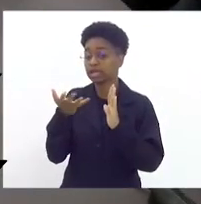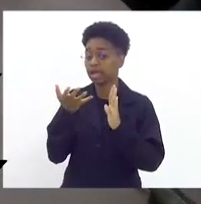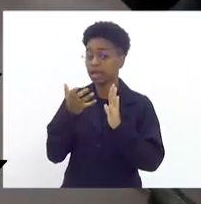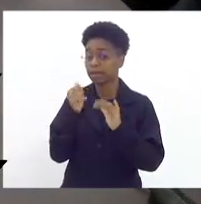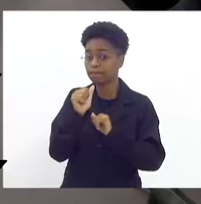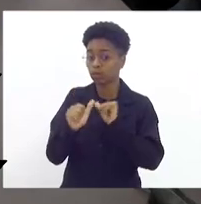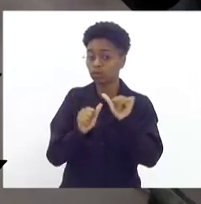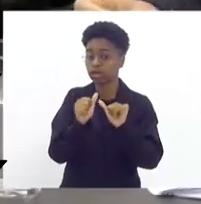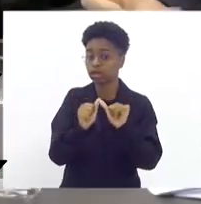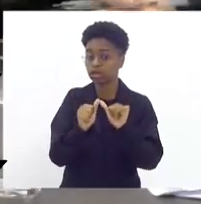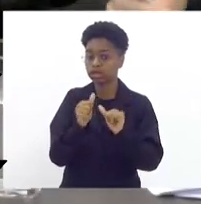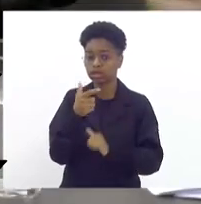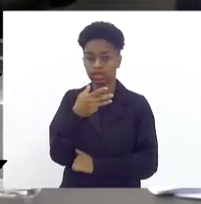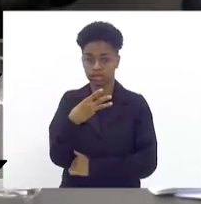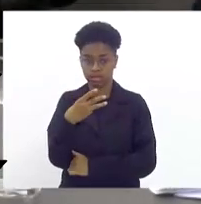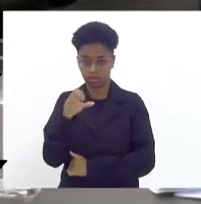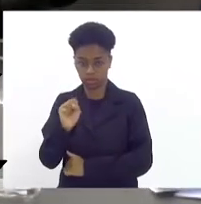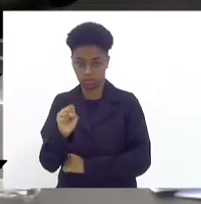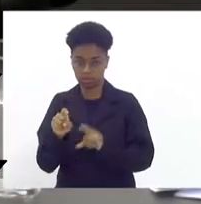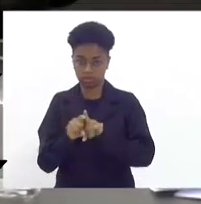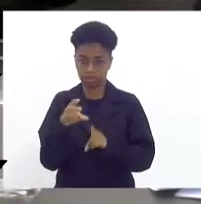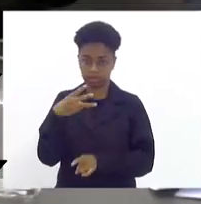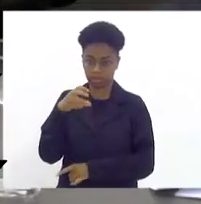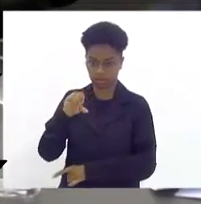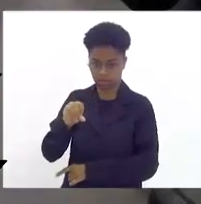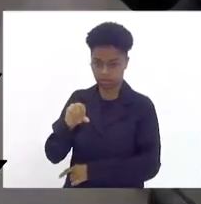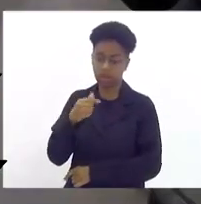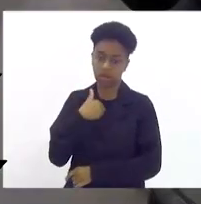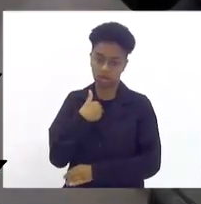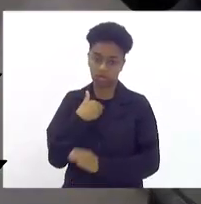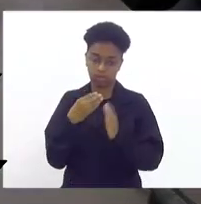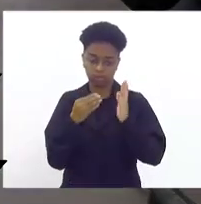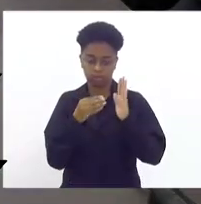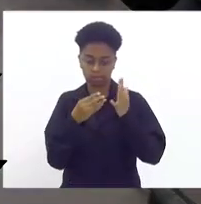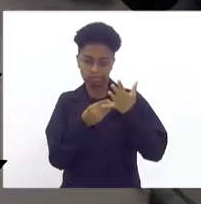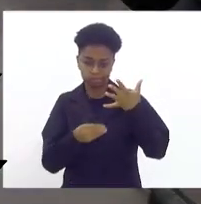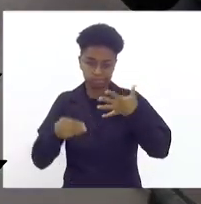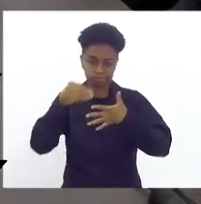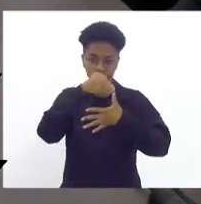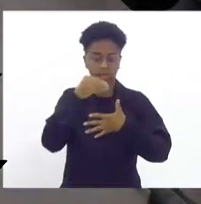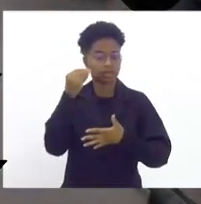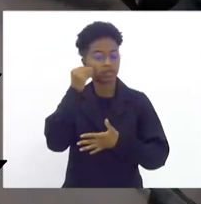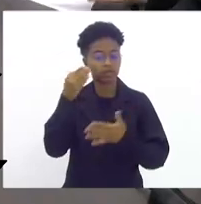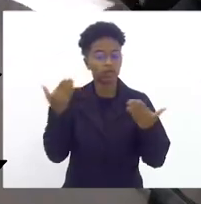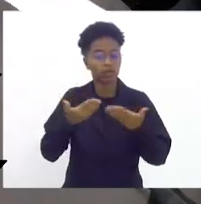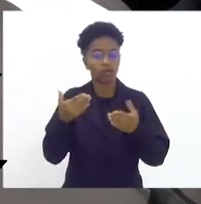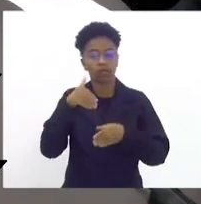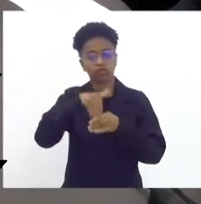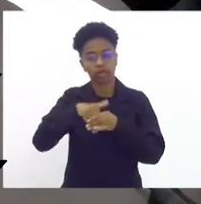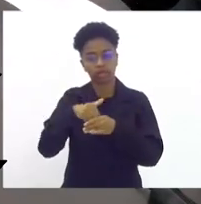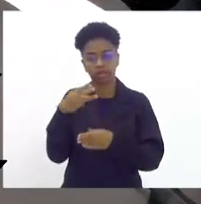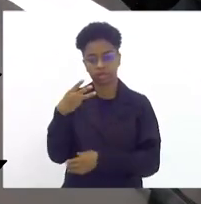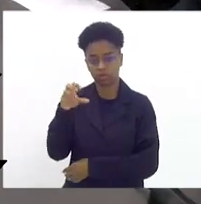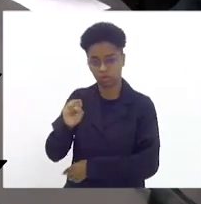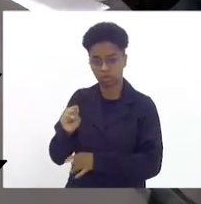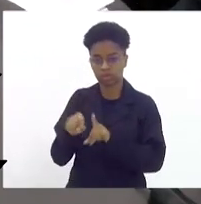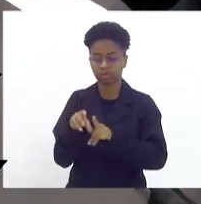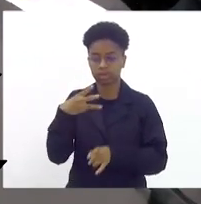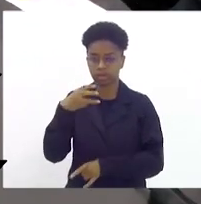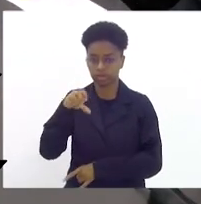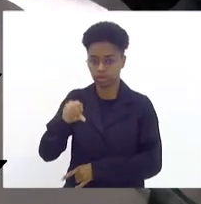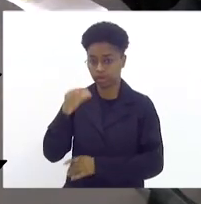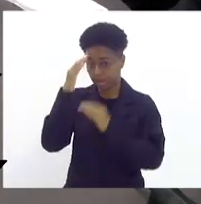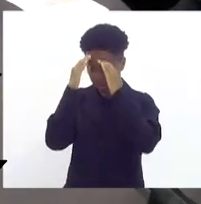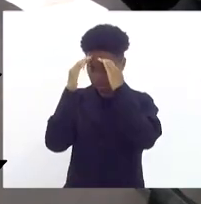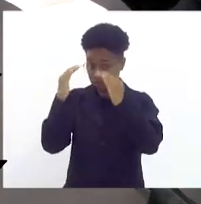fizesse a inversão. 38 e 39. Então vou fazer a inversão para votarmos o 38 e 39. E já... aqui,